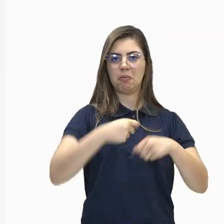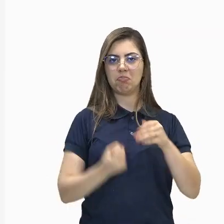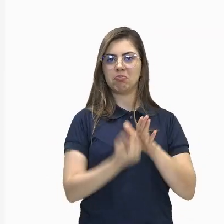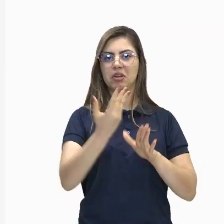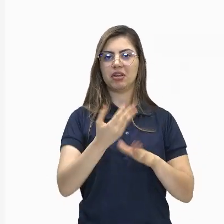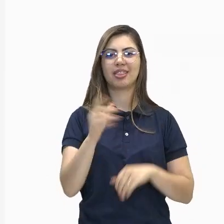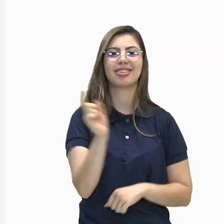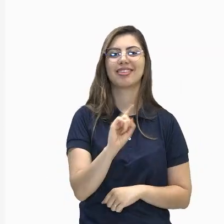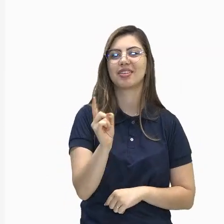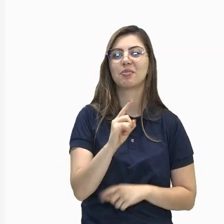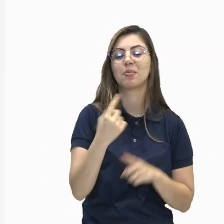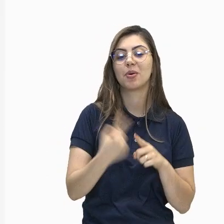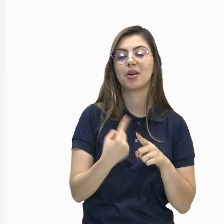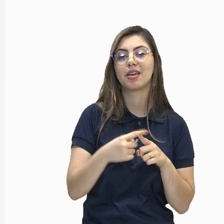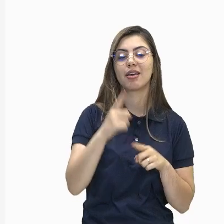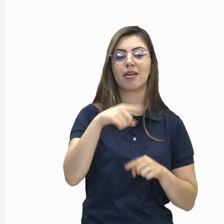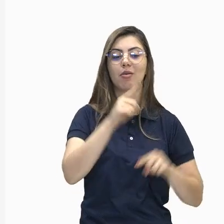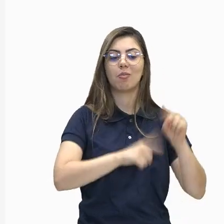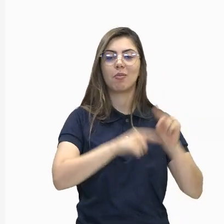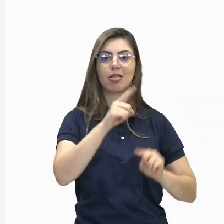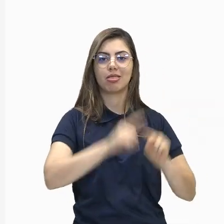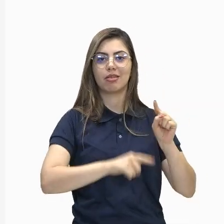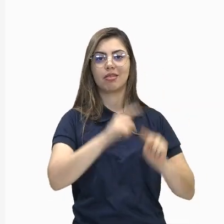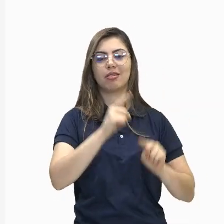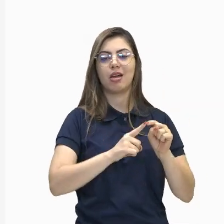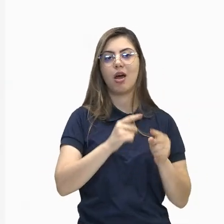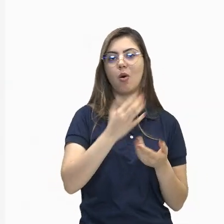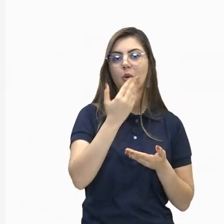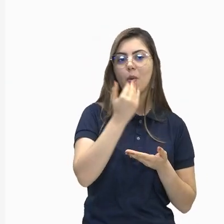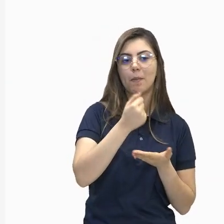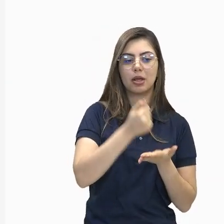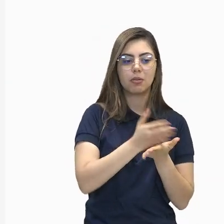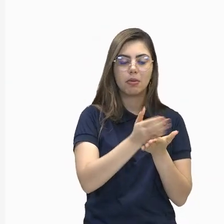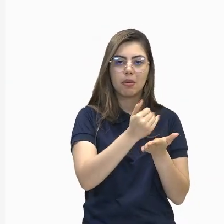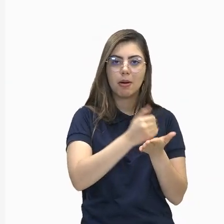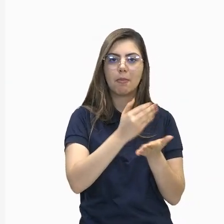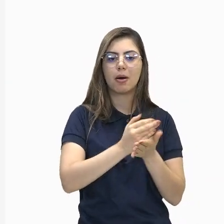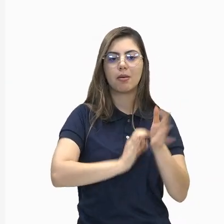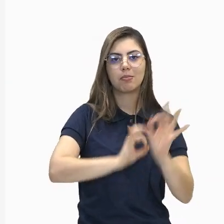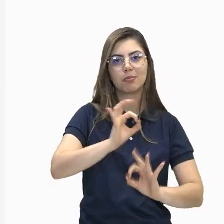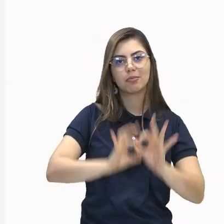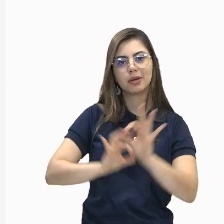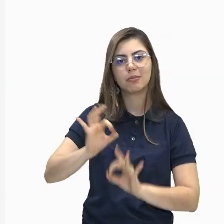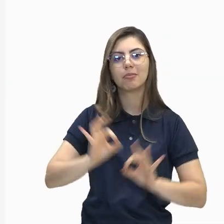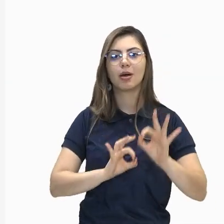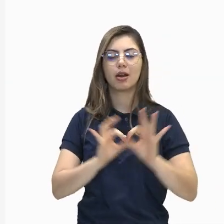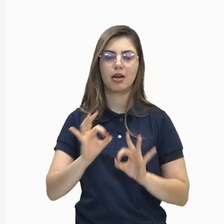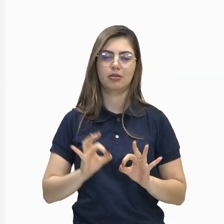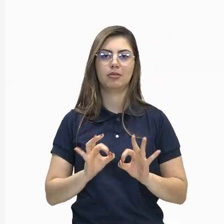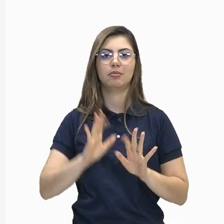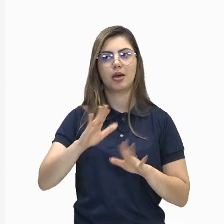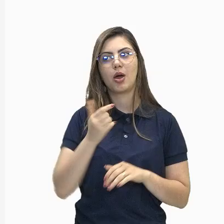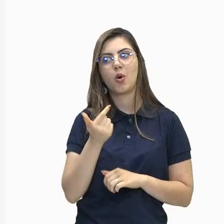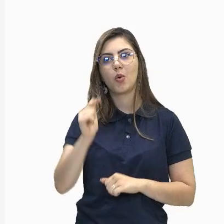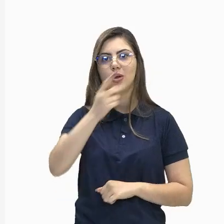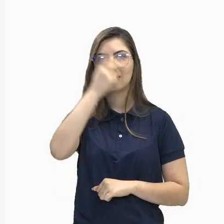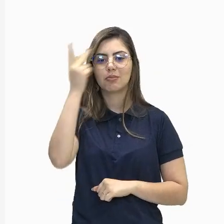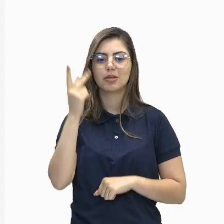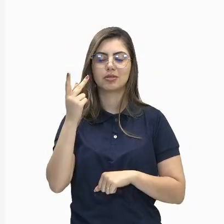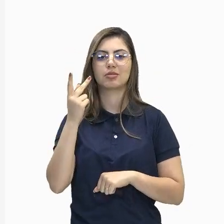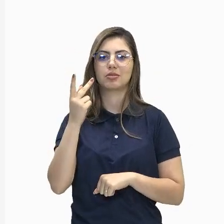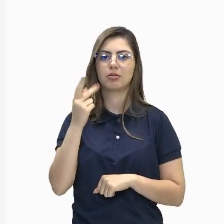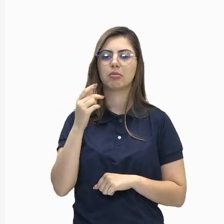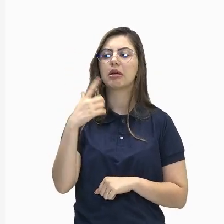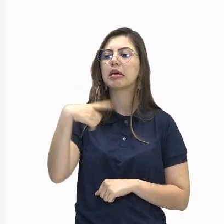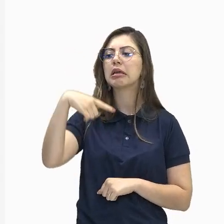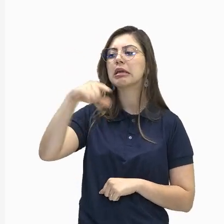é o objeto, é o que foi feito, é a comida, o alimento que foi preparado, que foi feito por outra pessoa. Quem